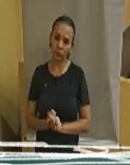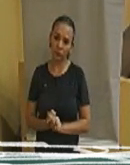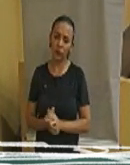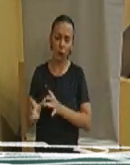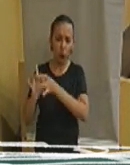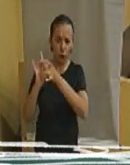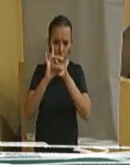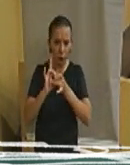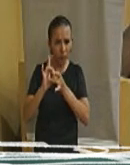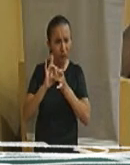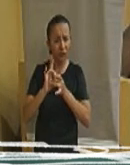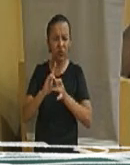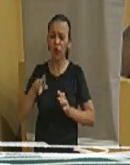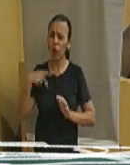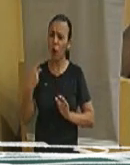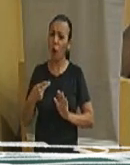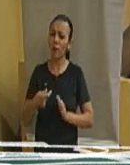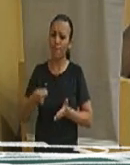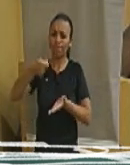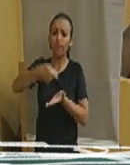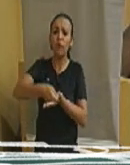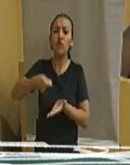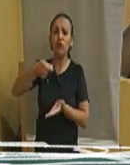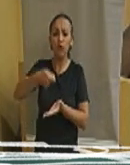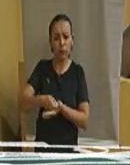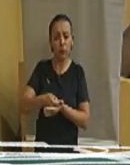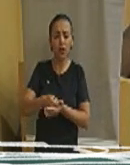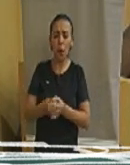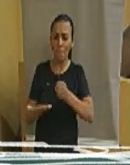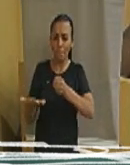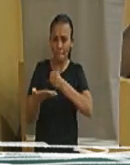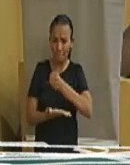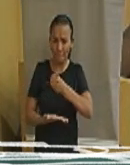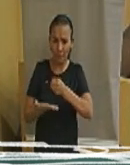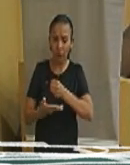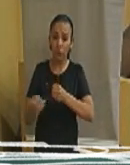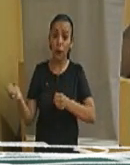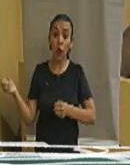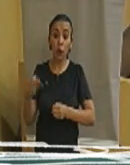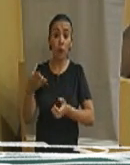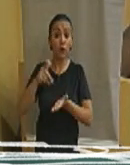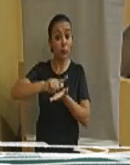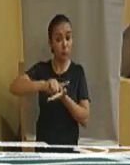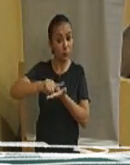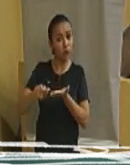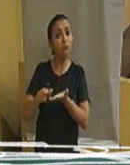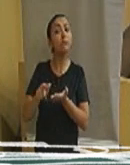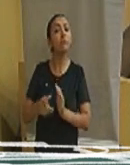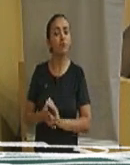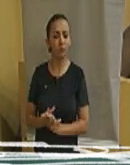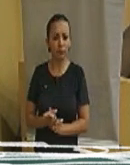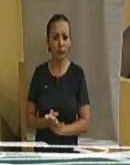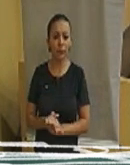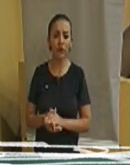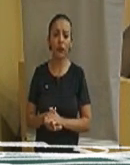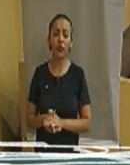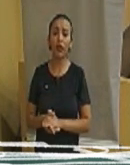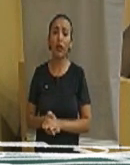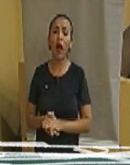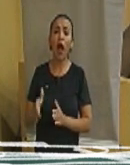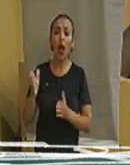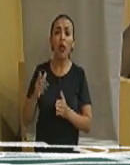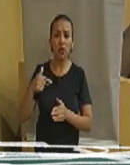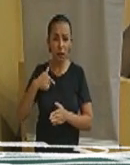Unidade que tanto defendemos como elemento base para essa nossa nova gestão. Ao longo desses dias de